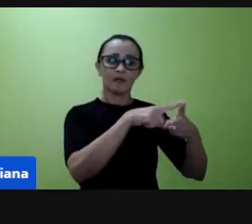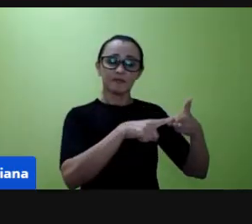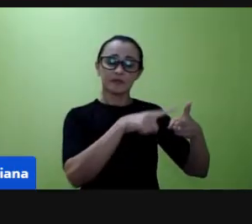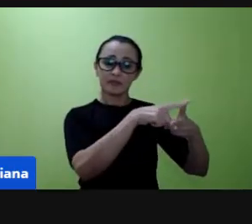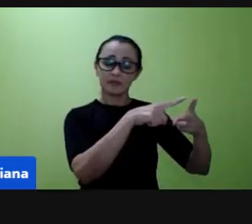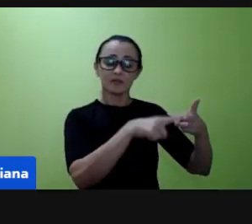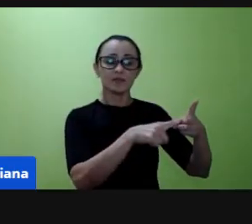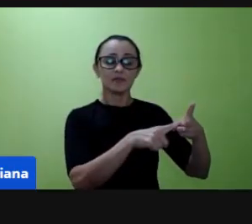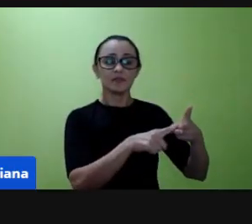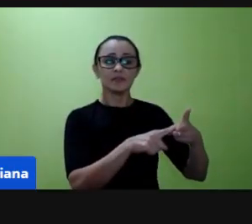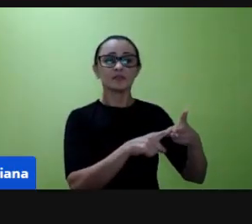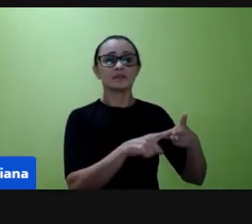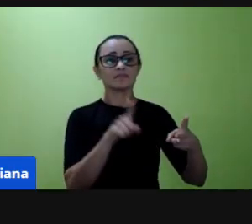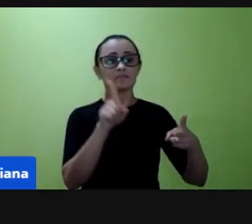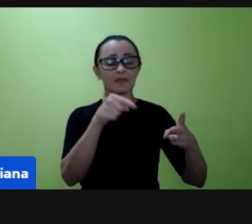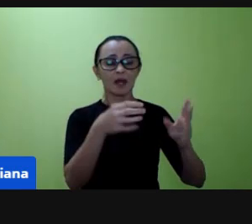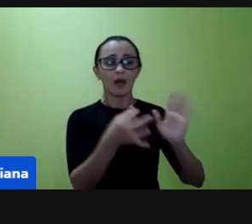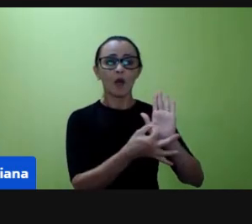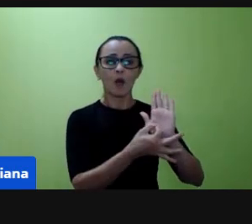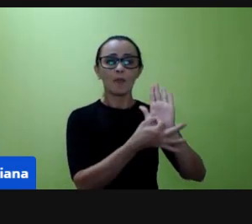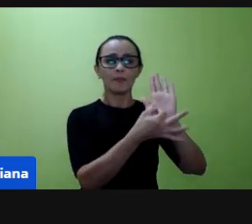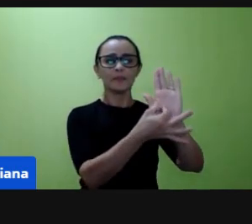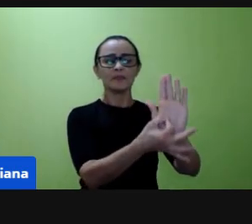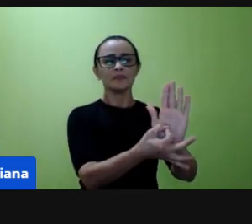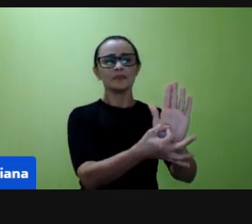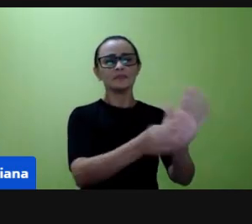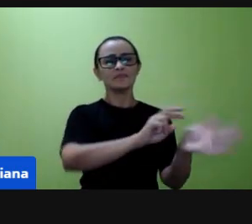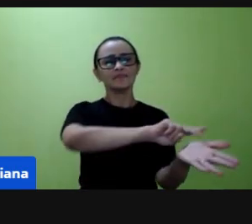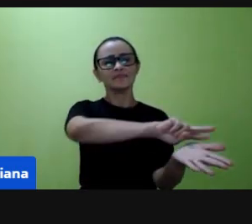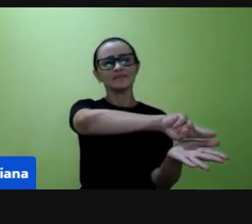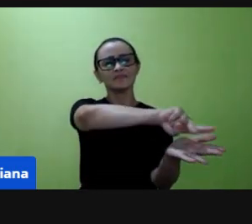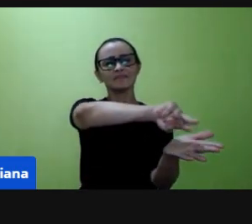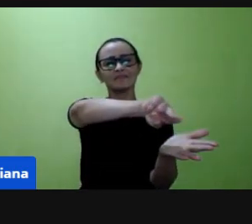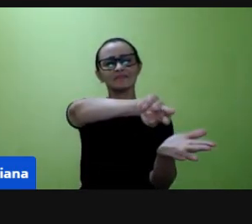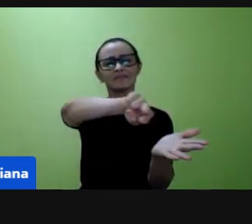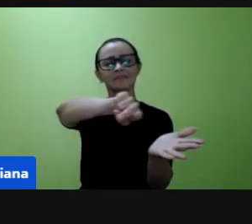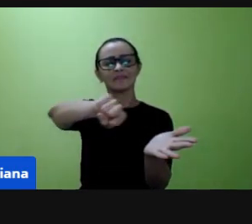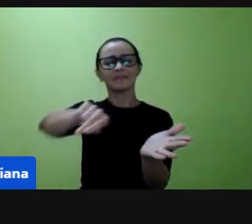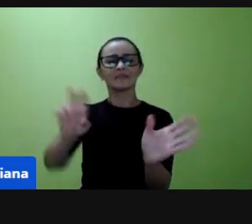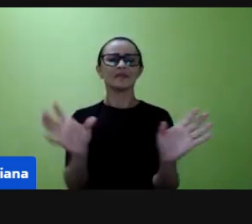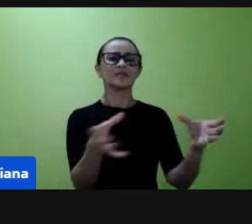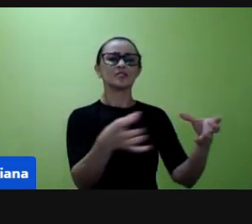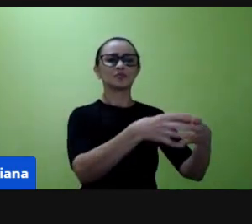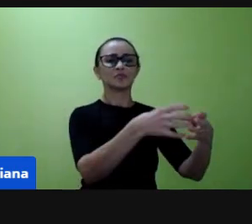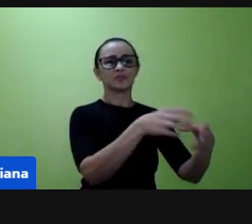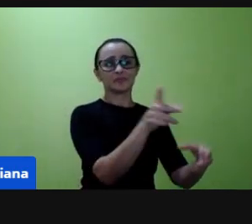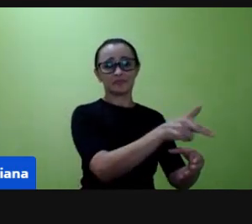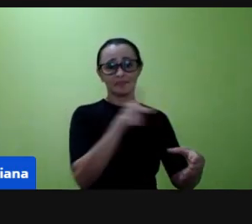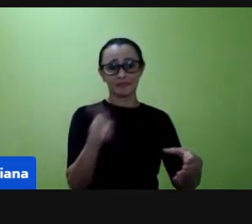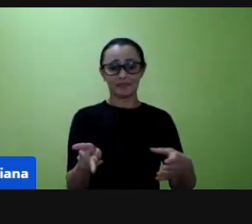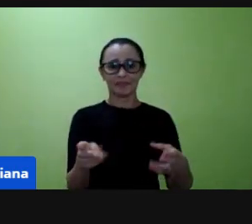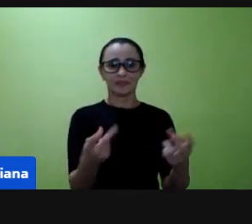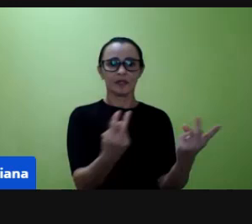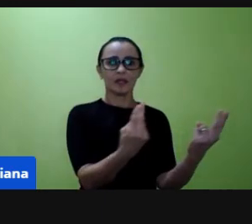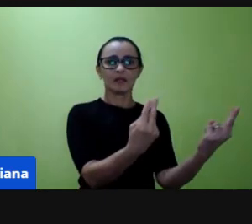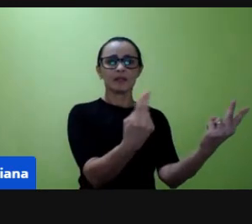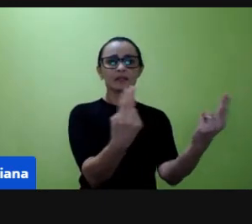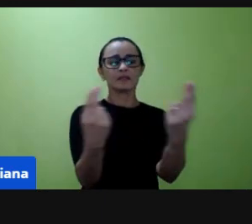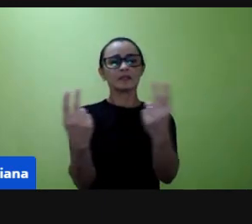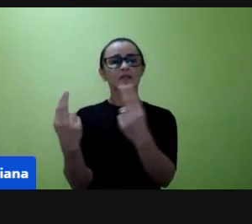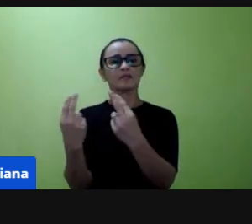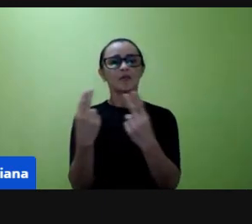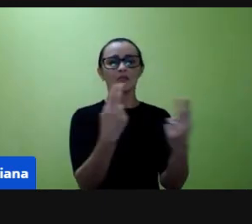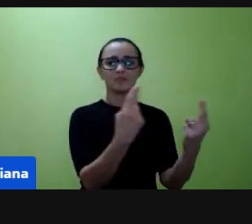nós, um coletivo de professores que, igualmente, se